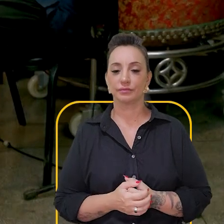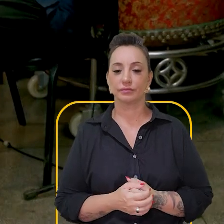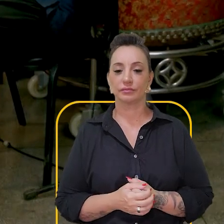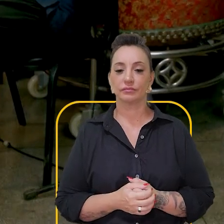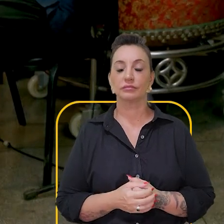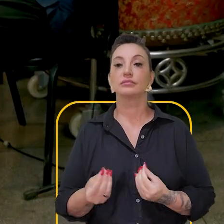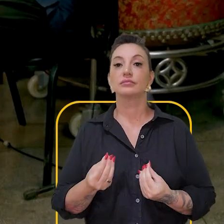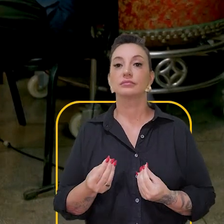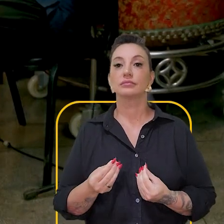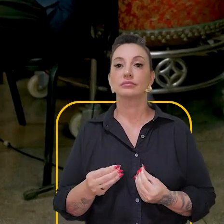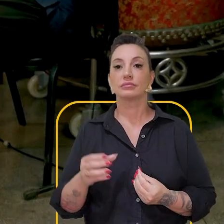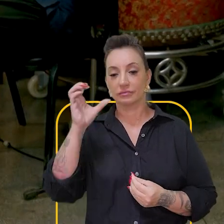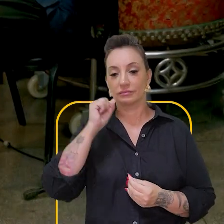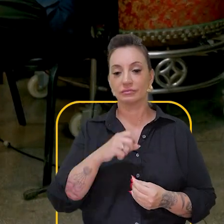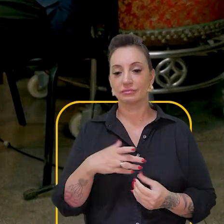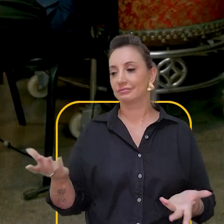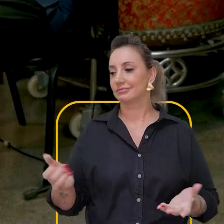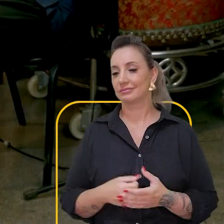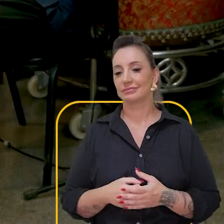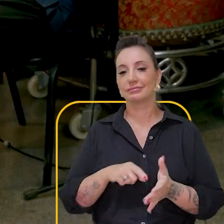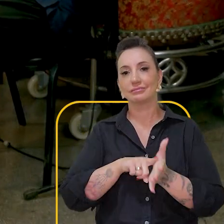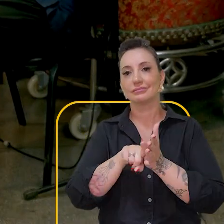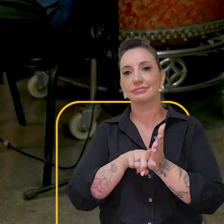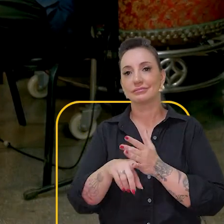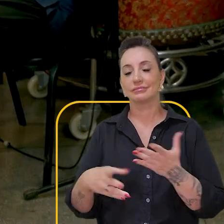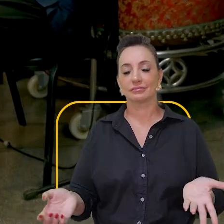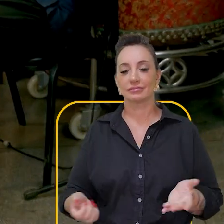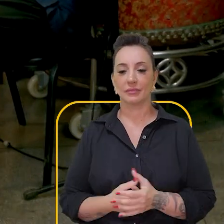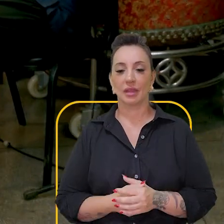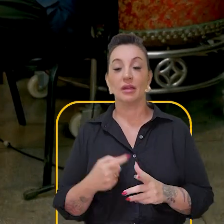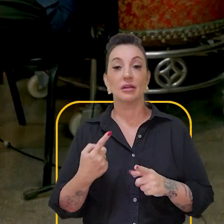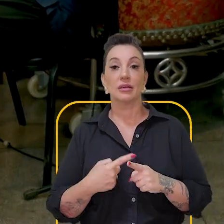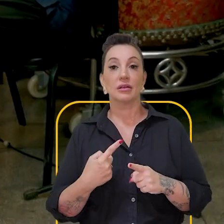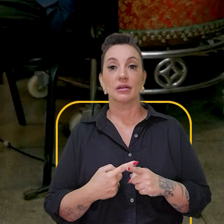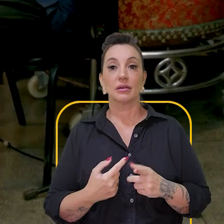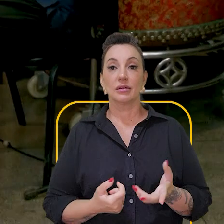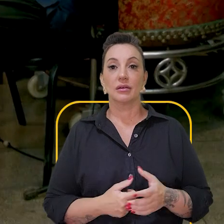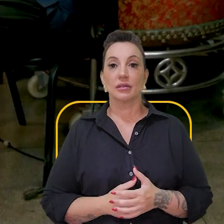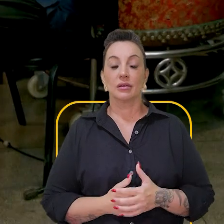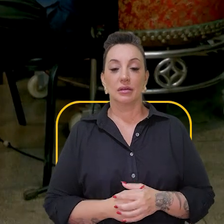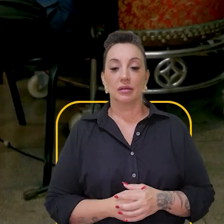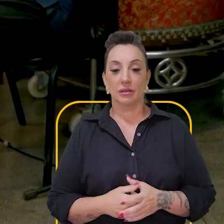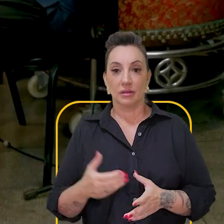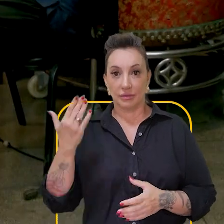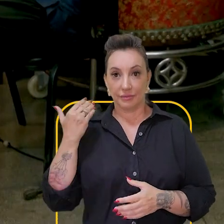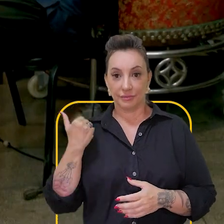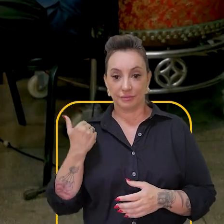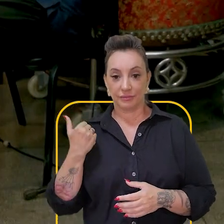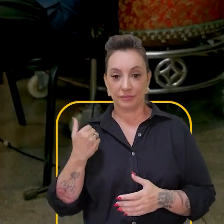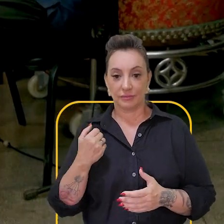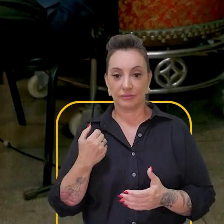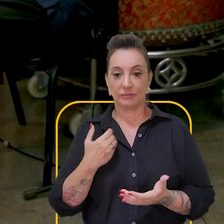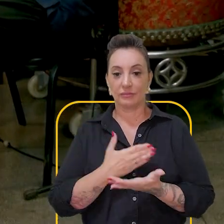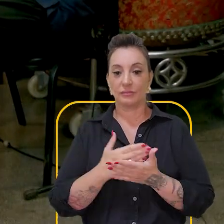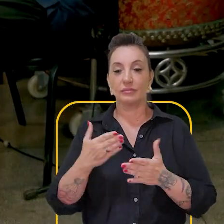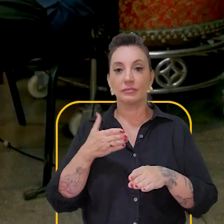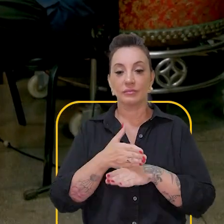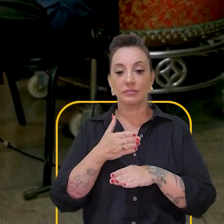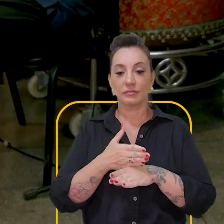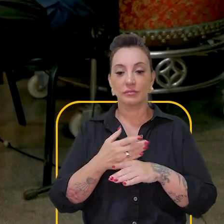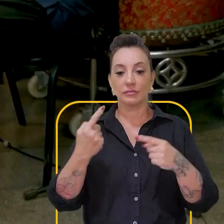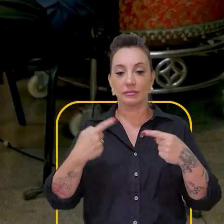na minha escola a gente começou a participar campeonato e começou a apanhar aí eu falei assim que que que adianta a gente fala que a gente é